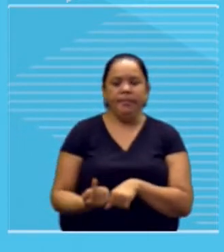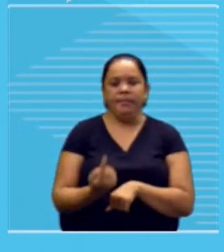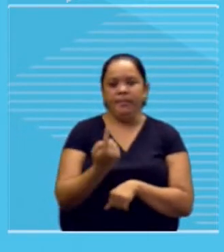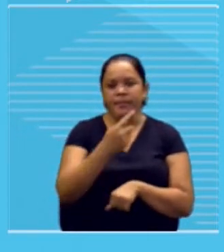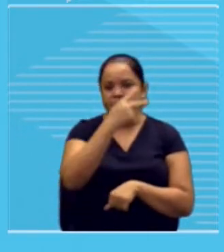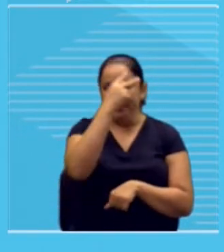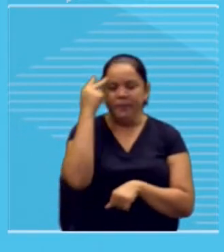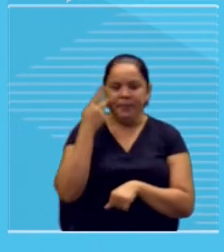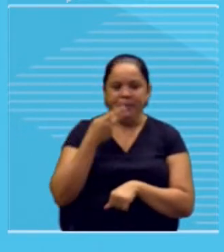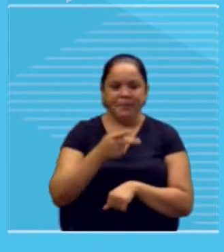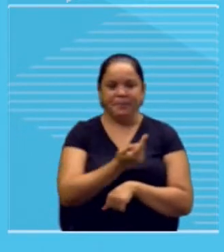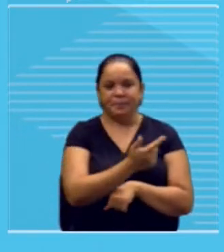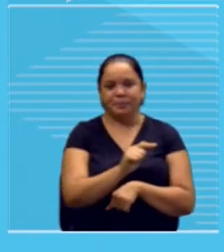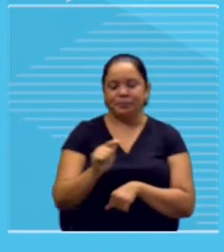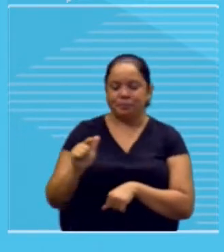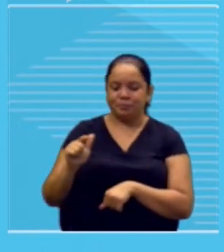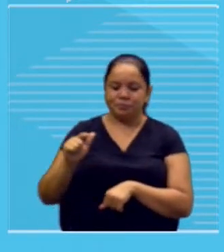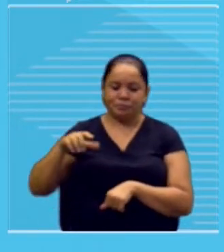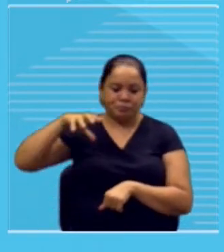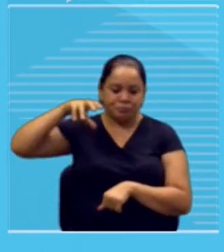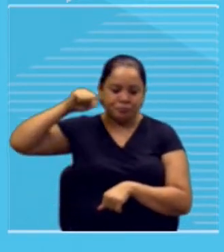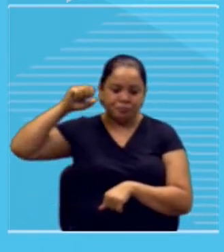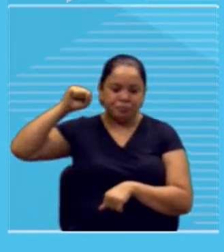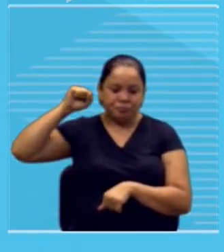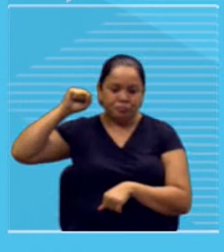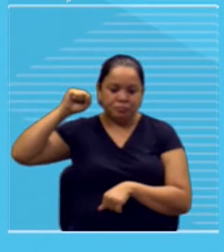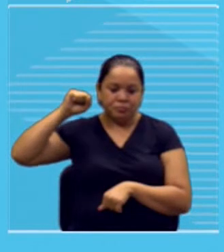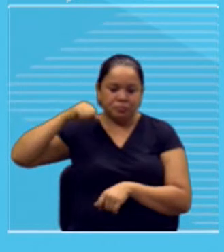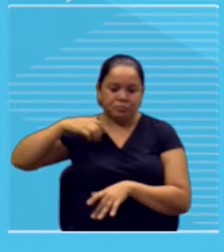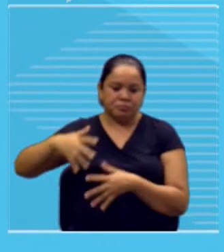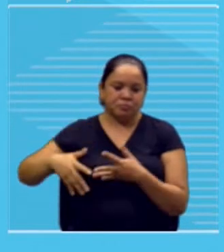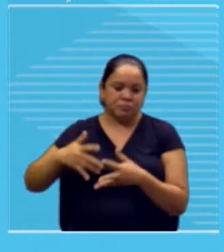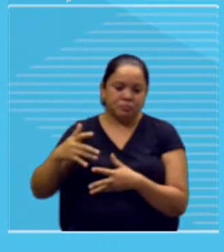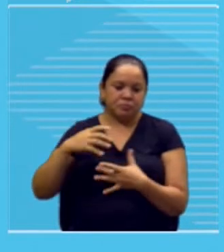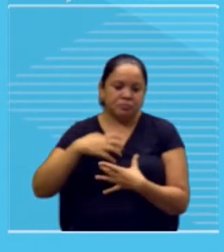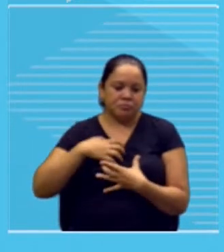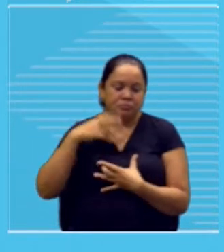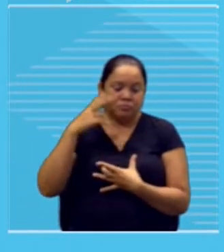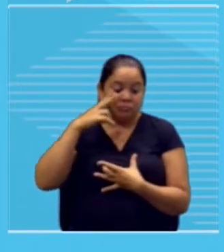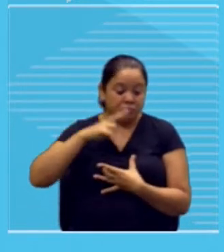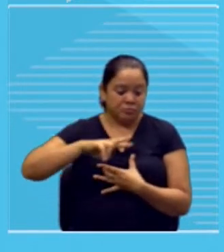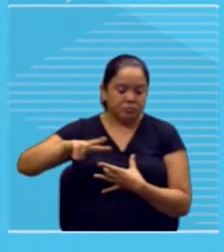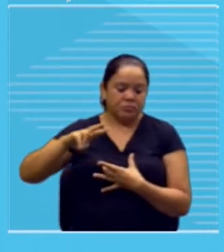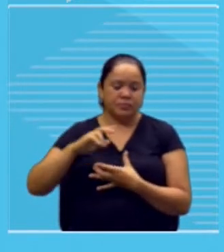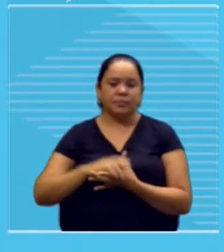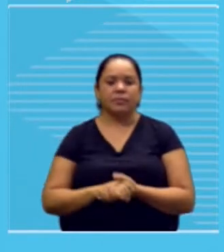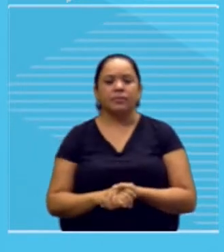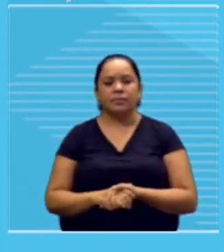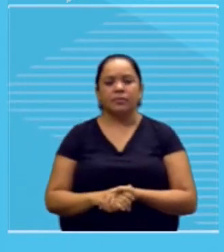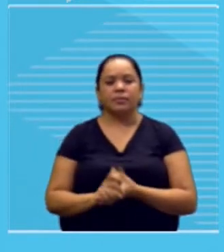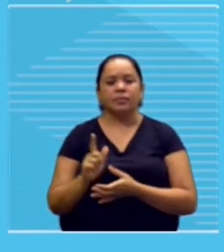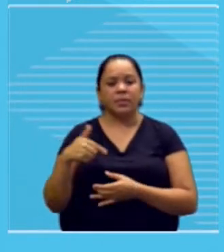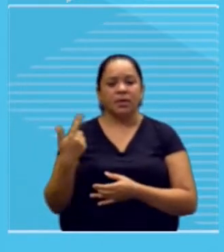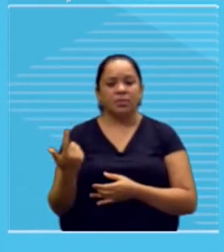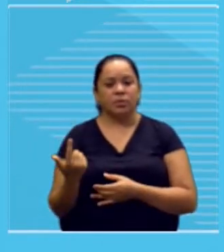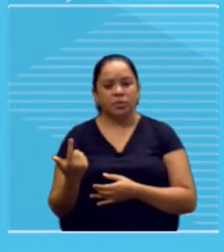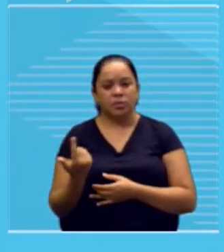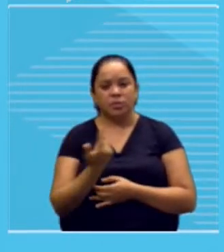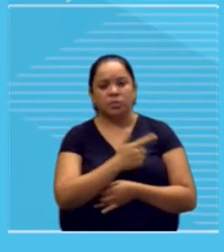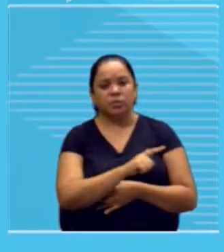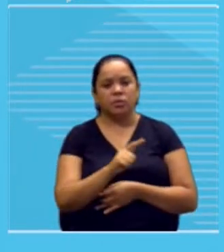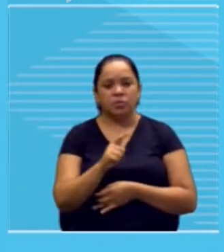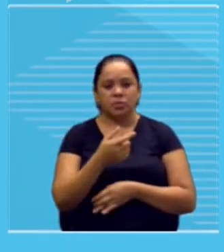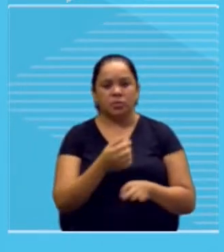a outra ouve em seguida Quem estava ouvindo nem a palavra estava falando Pai ouvir a opinião do